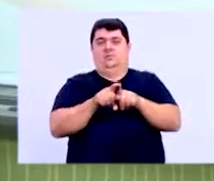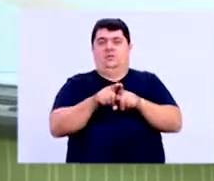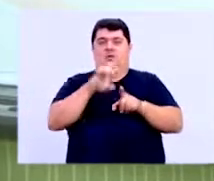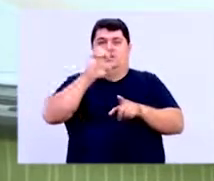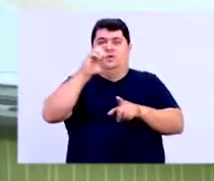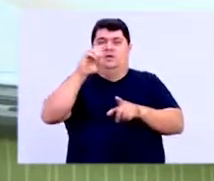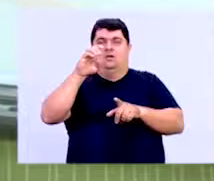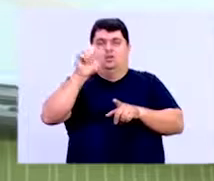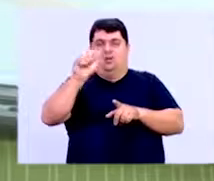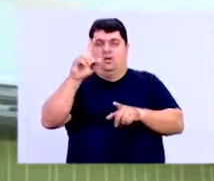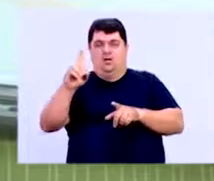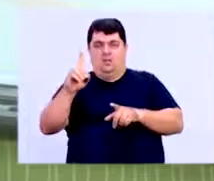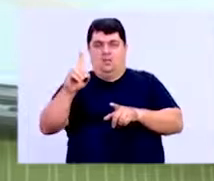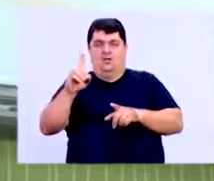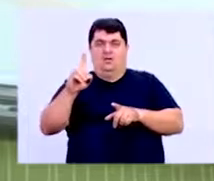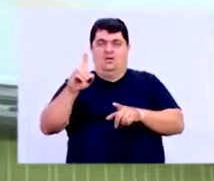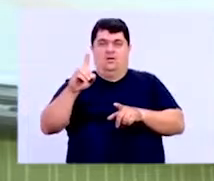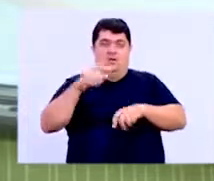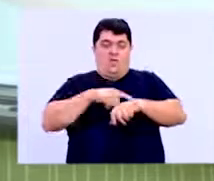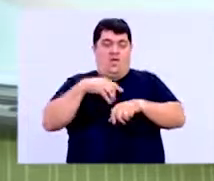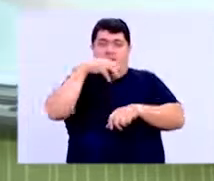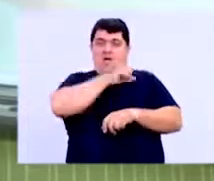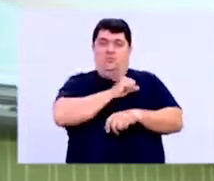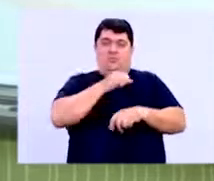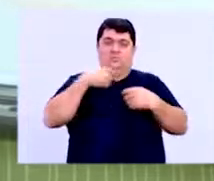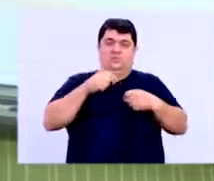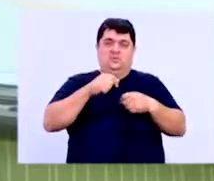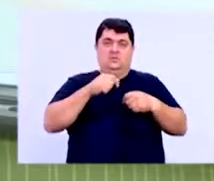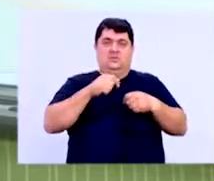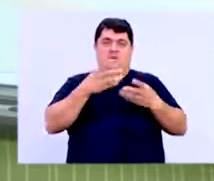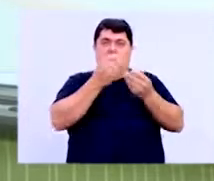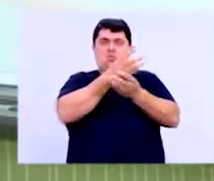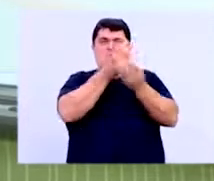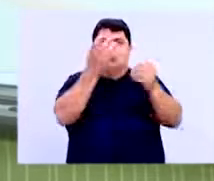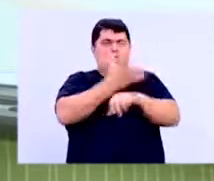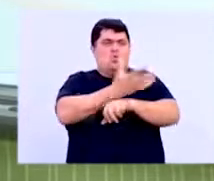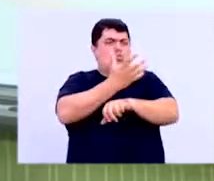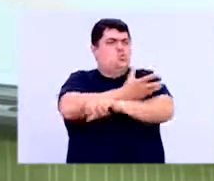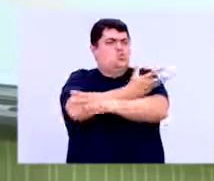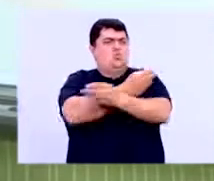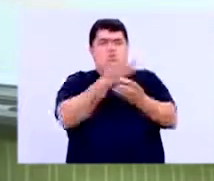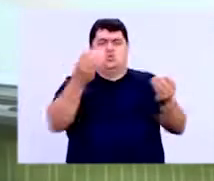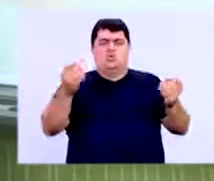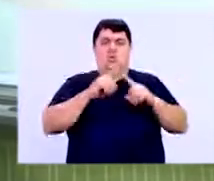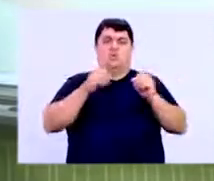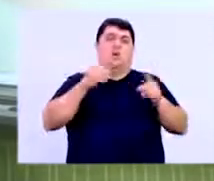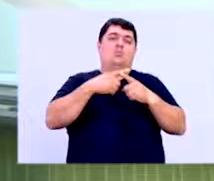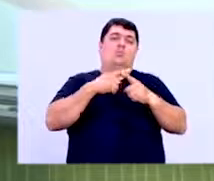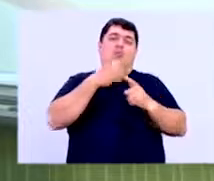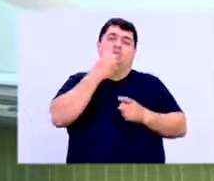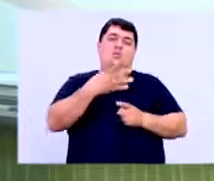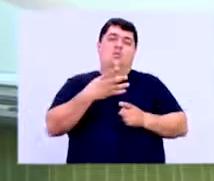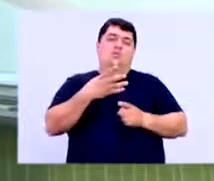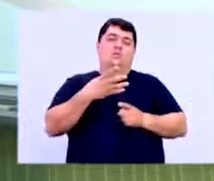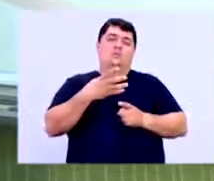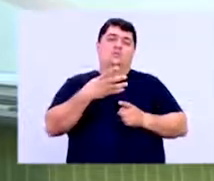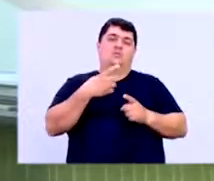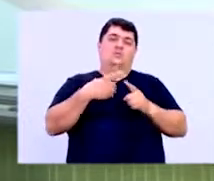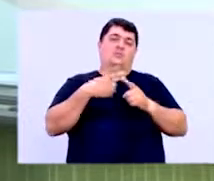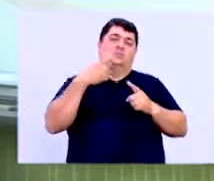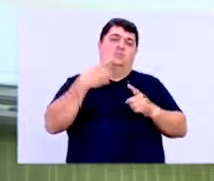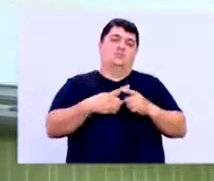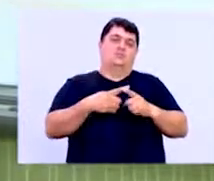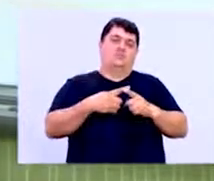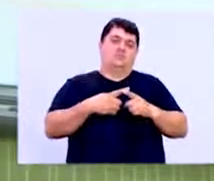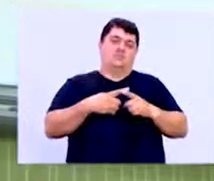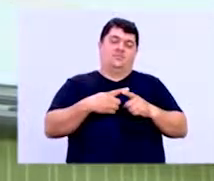EAD, ela tem essa desvantagem. O tempo é curto, então tem que ver muita matéria em pouco tempo. Mas qual é a vantagem da EAD em relação ao presencial? É